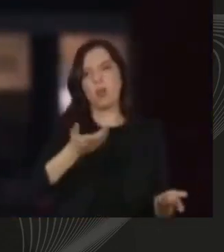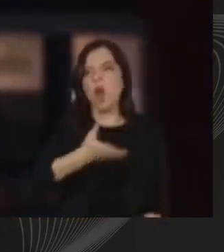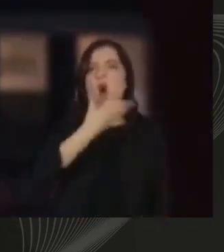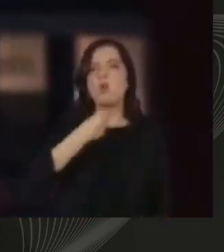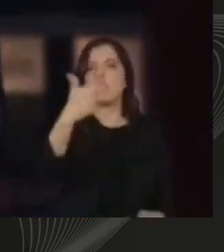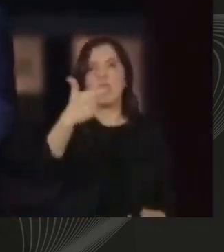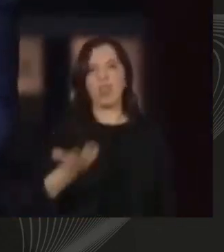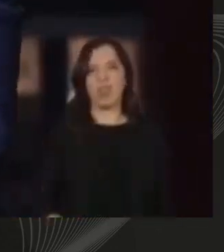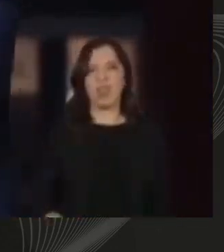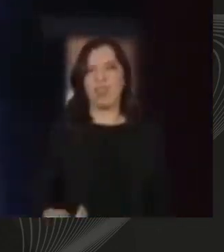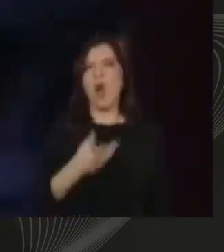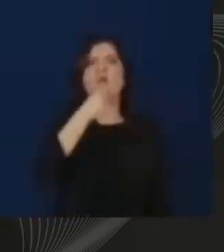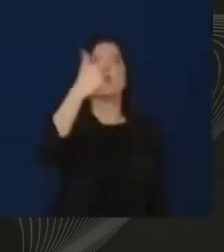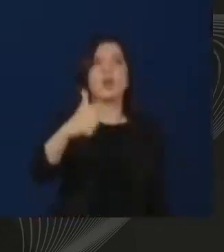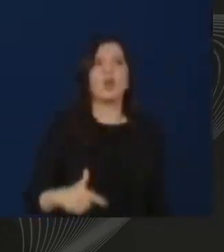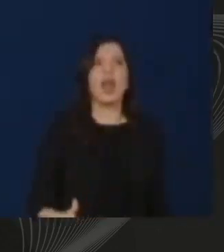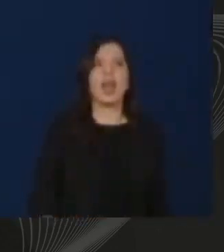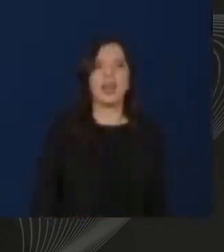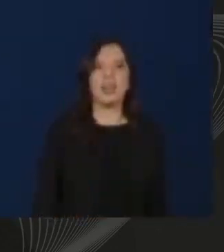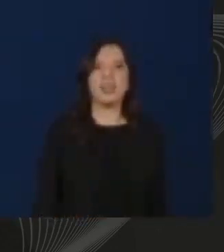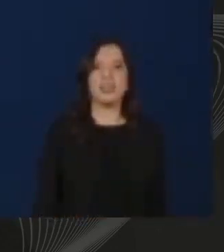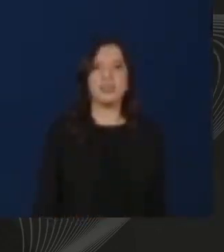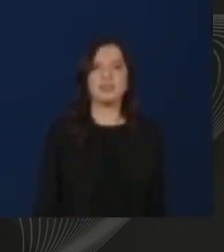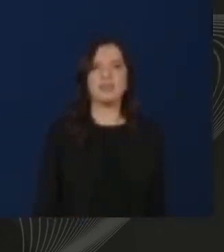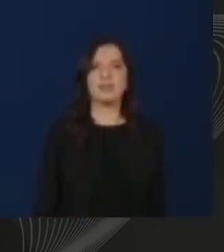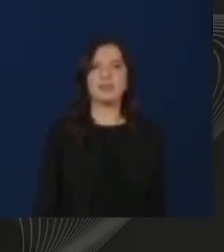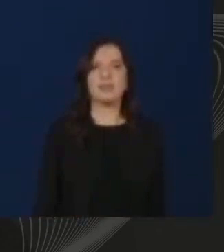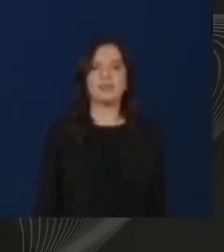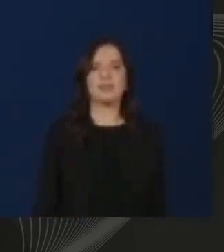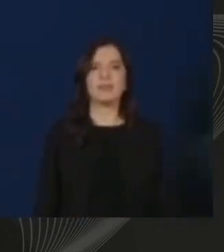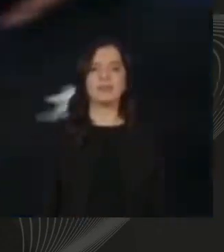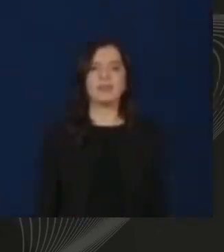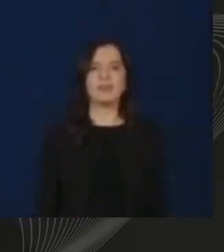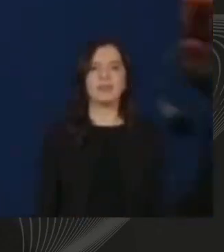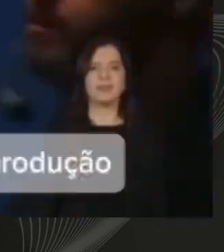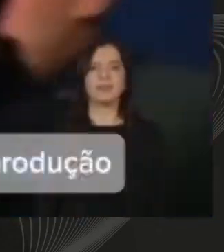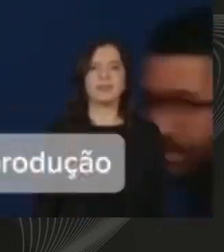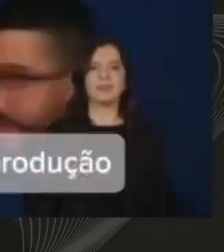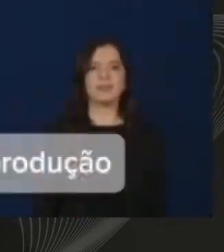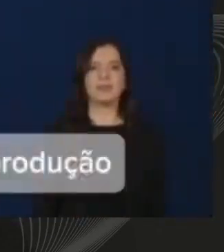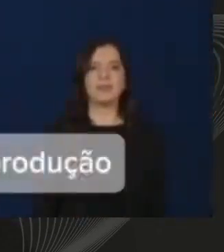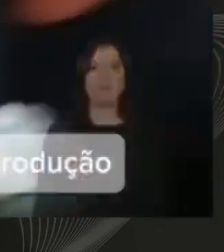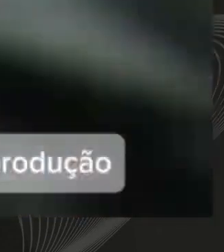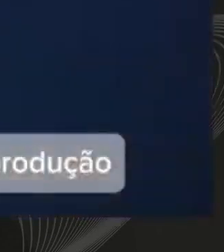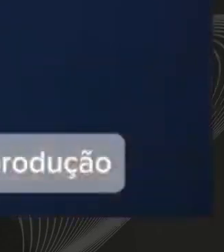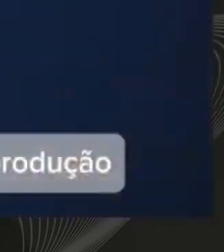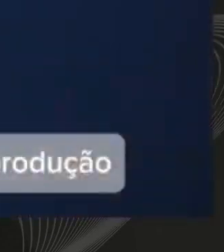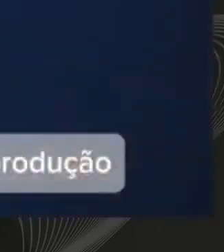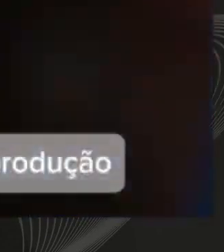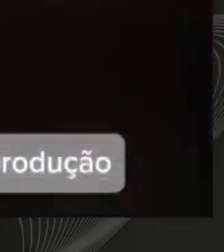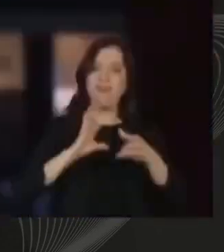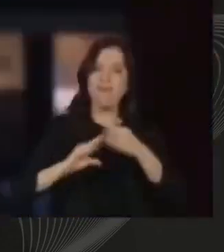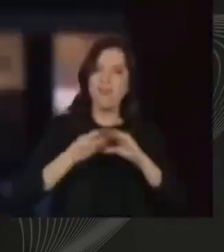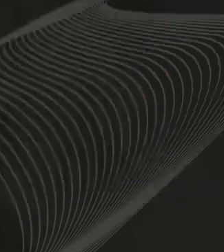O Jânio tinha esse mesmo anticomunismo, que é um anticomunismo um pouco ignorante, digamos